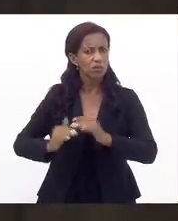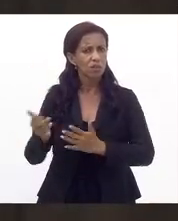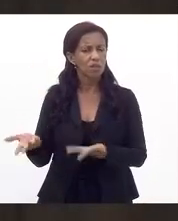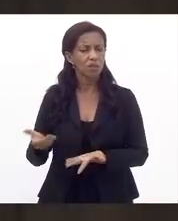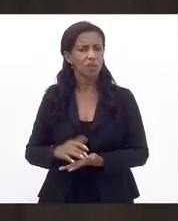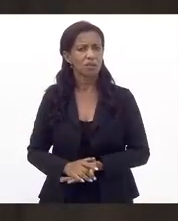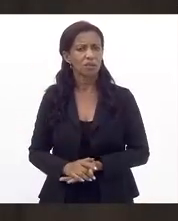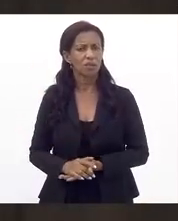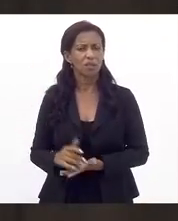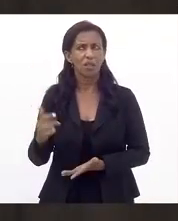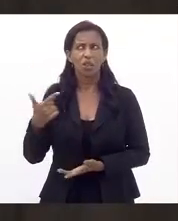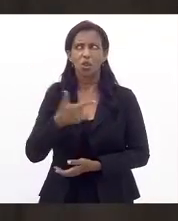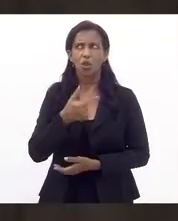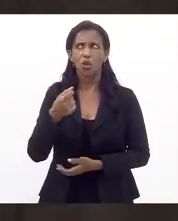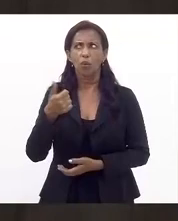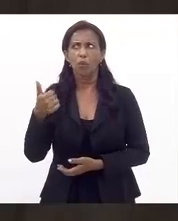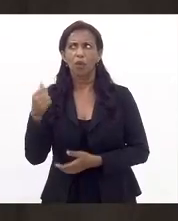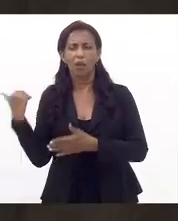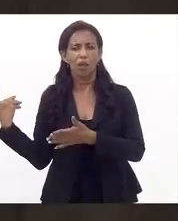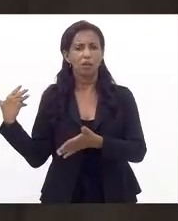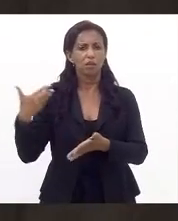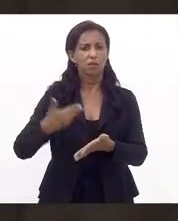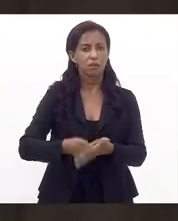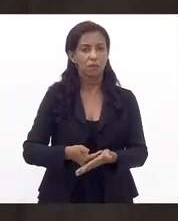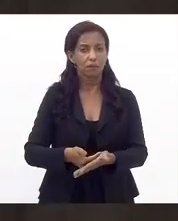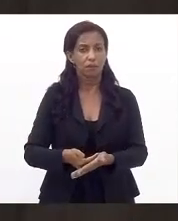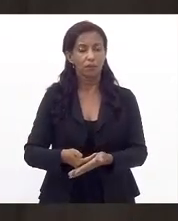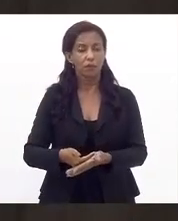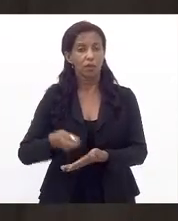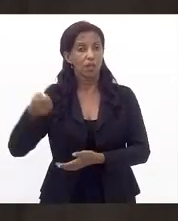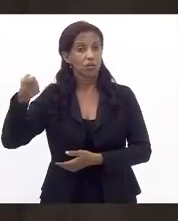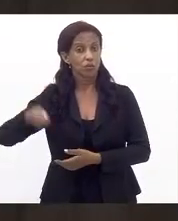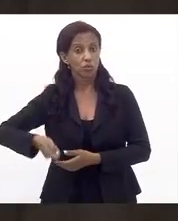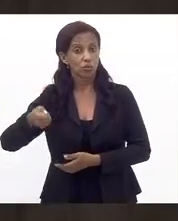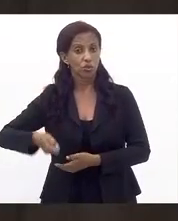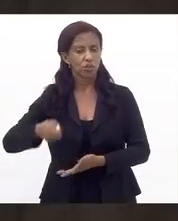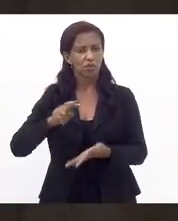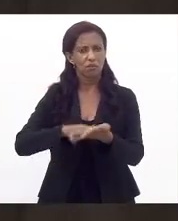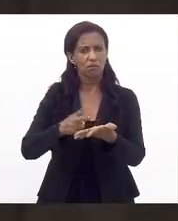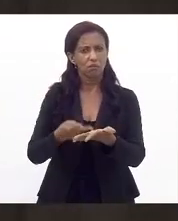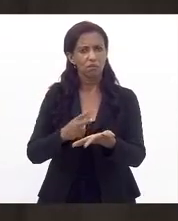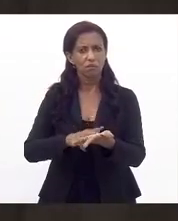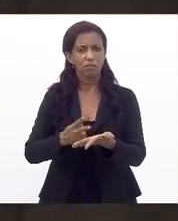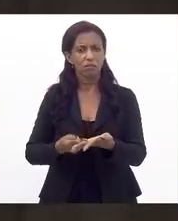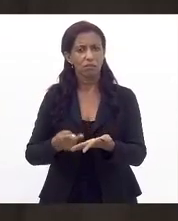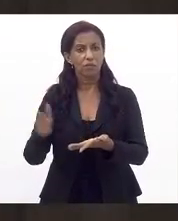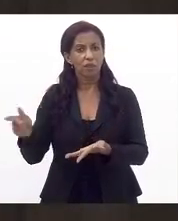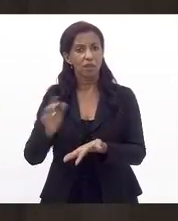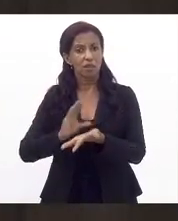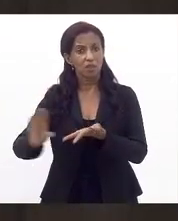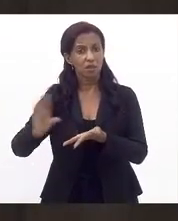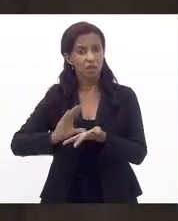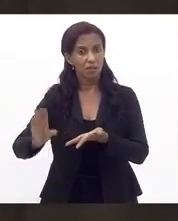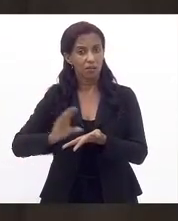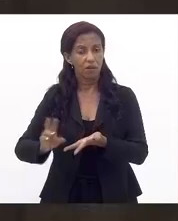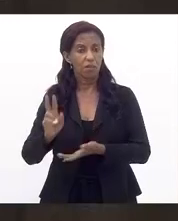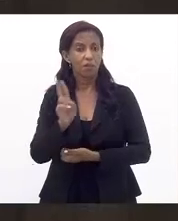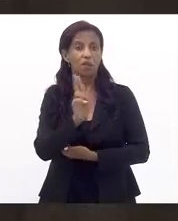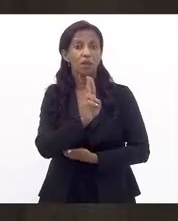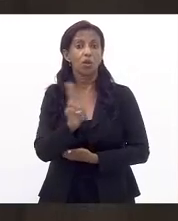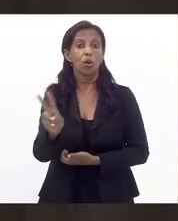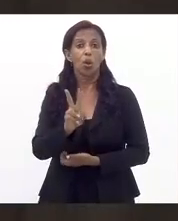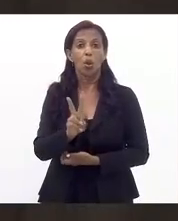desde 2010 para cá o Tribunal de Justiça vem fazer uma interpretação de que essa verba que tem o nome de